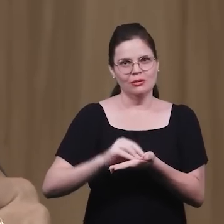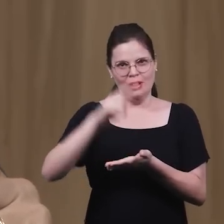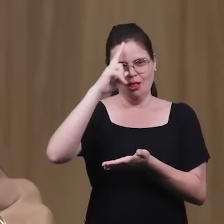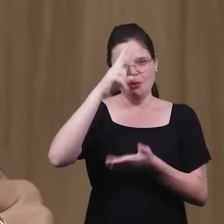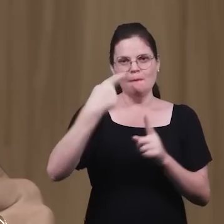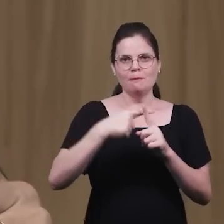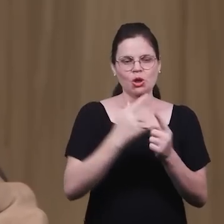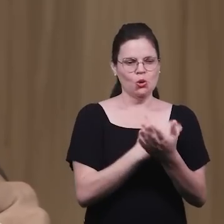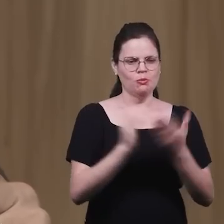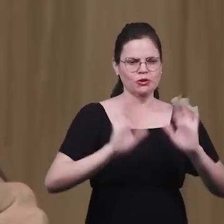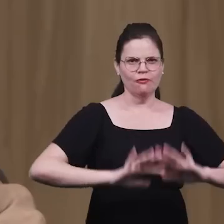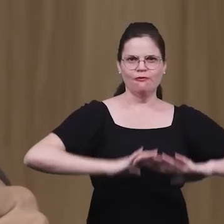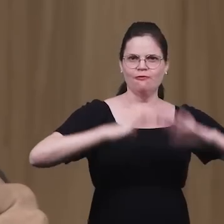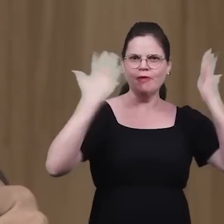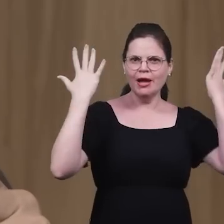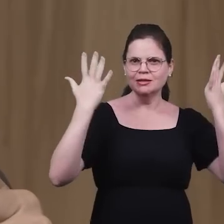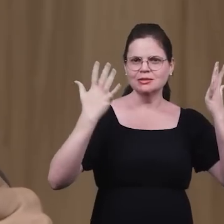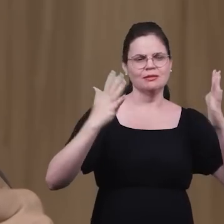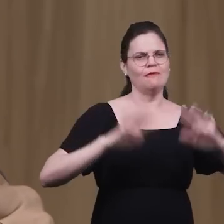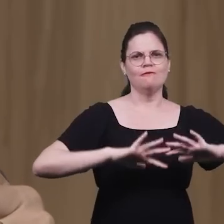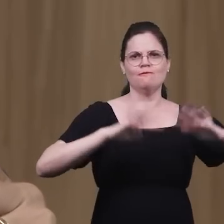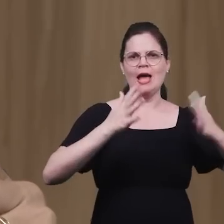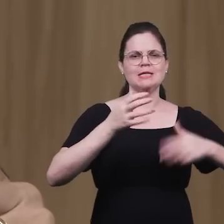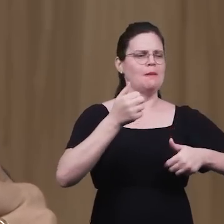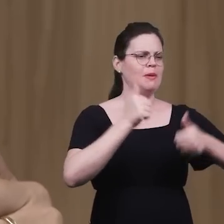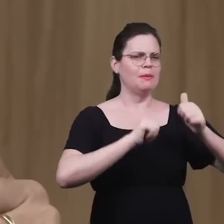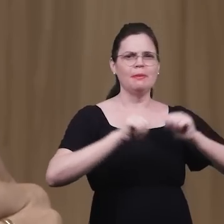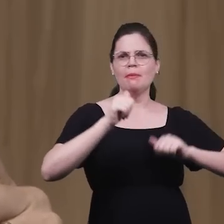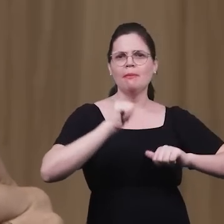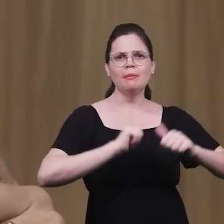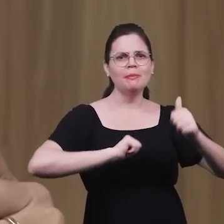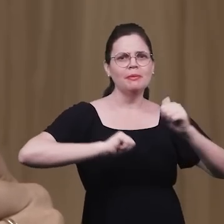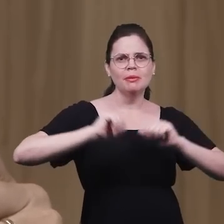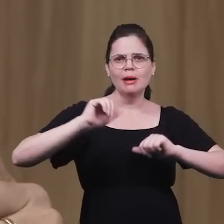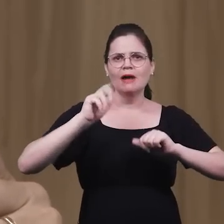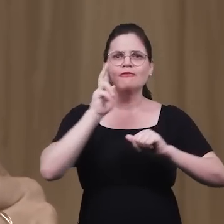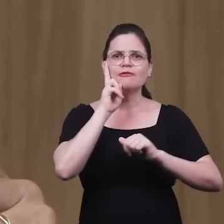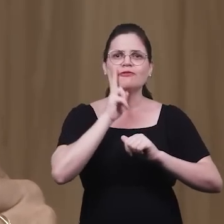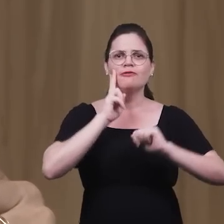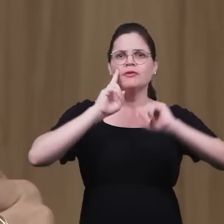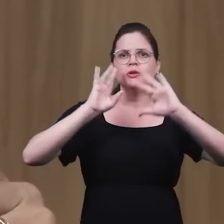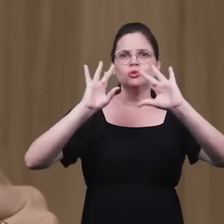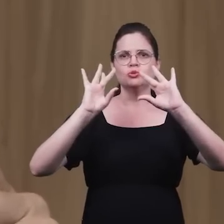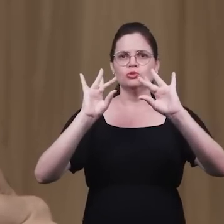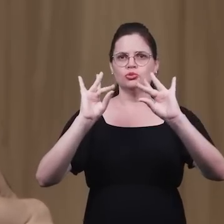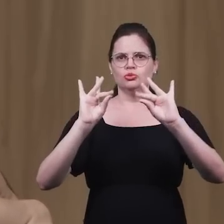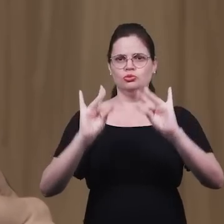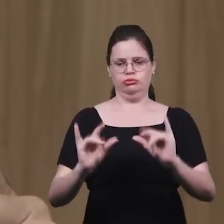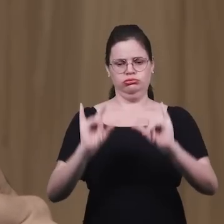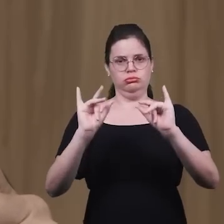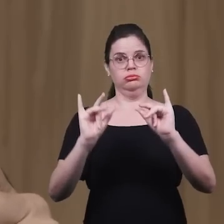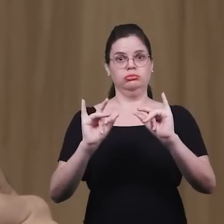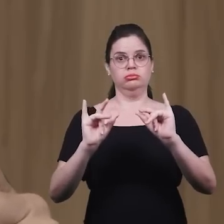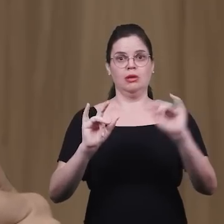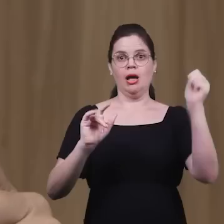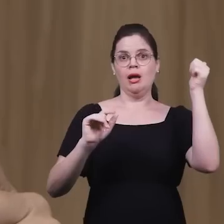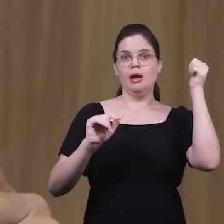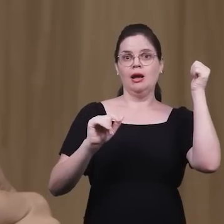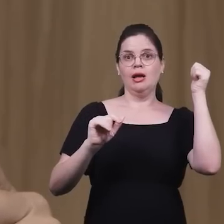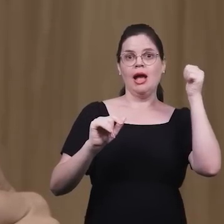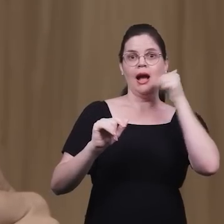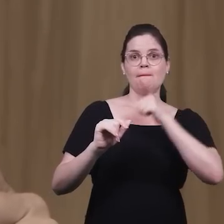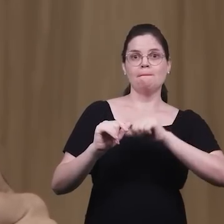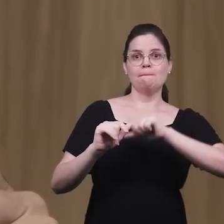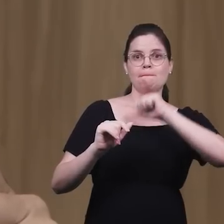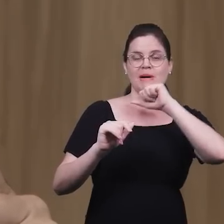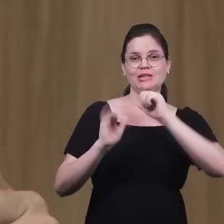momento, se os irmãos leem essa história, que acaba o vinho. Então, quando acaba o vinho, você ouve